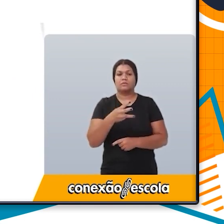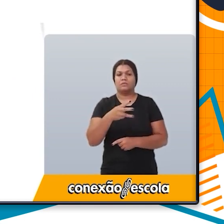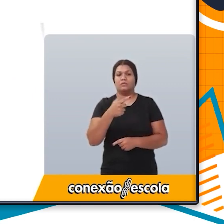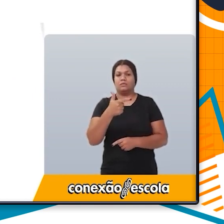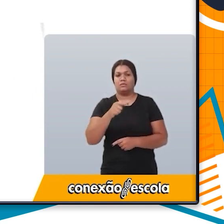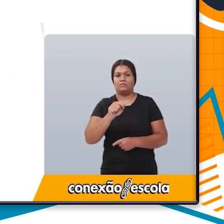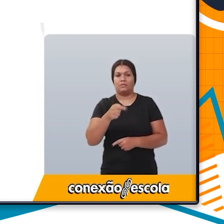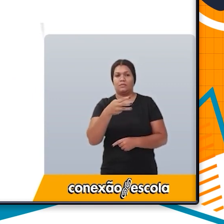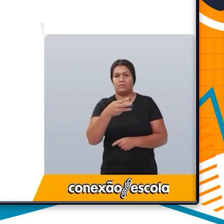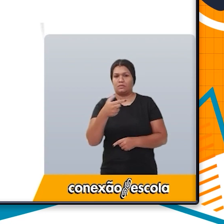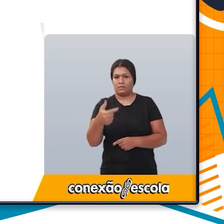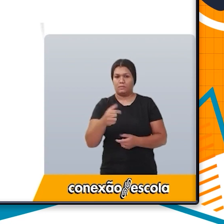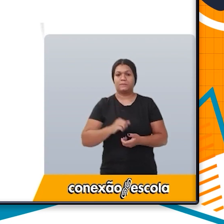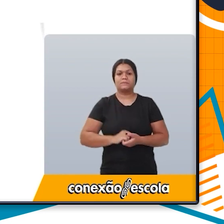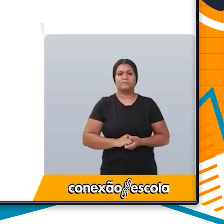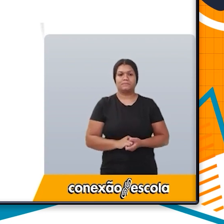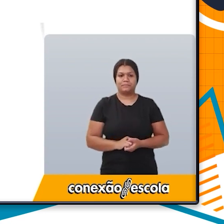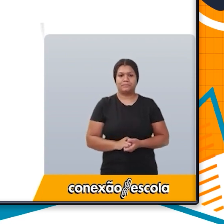32,32.